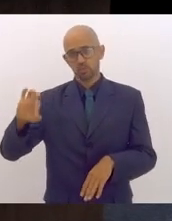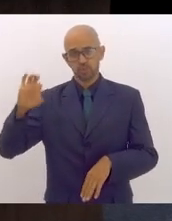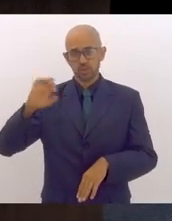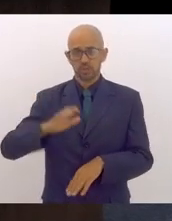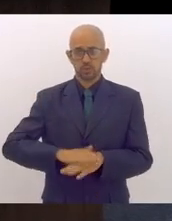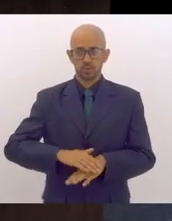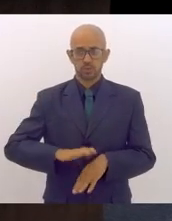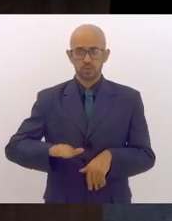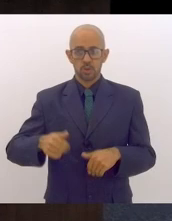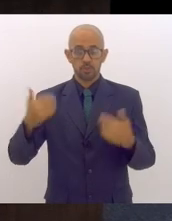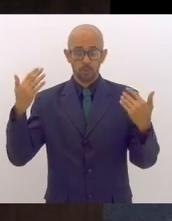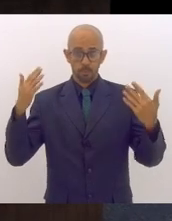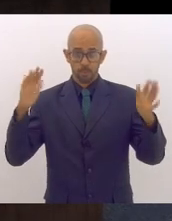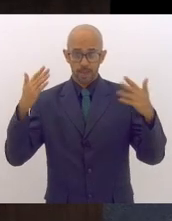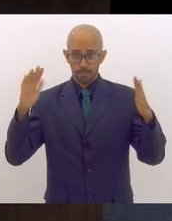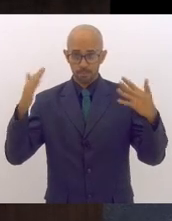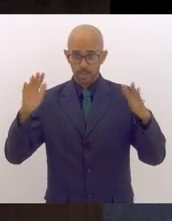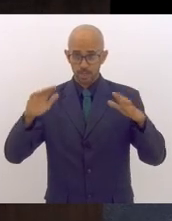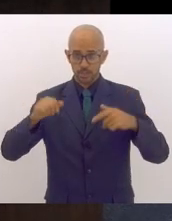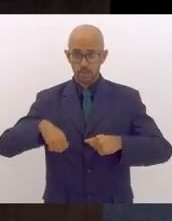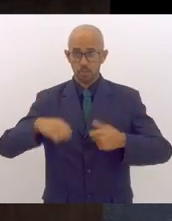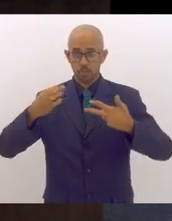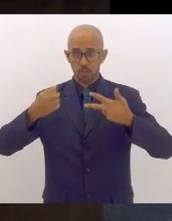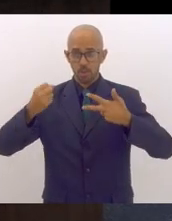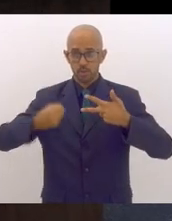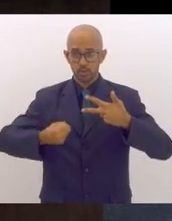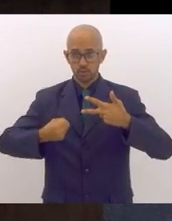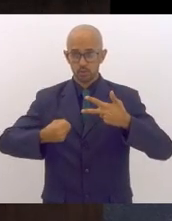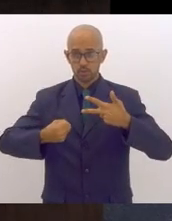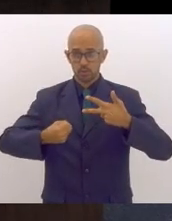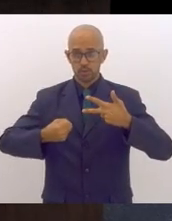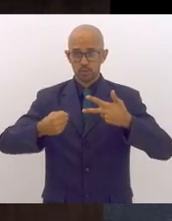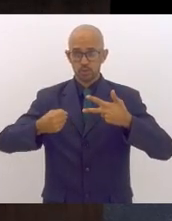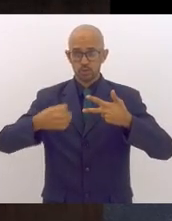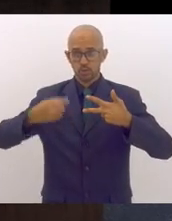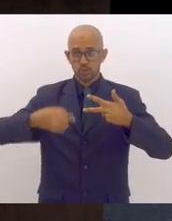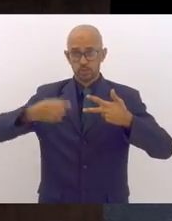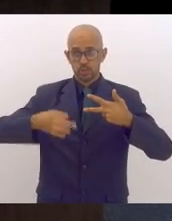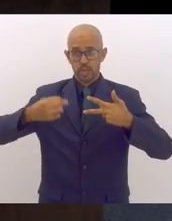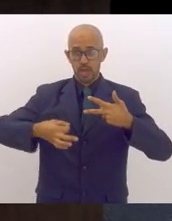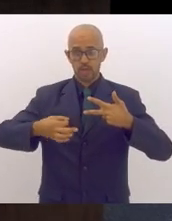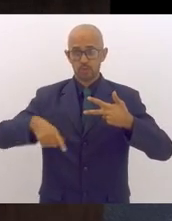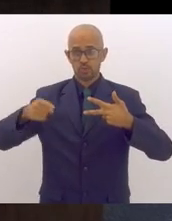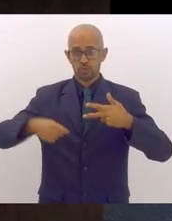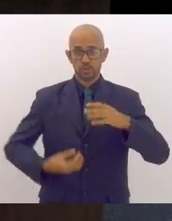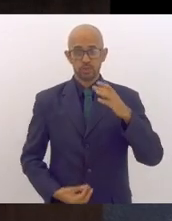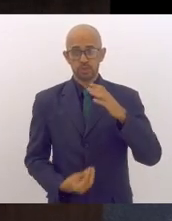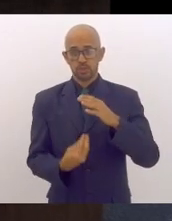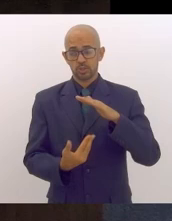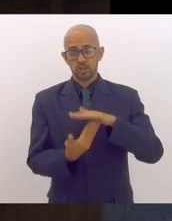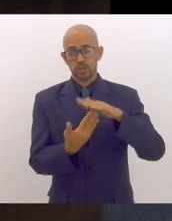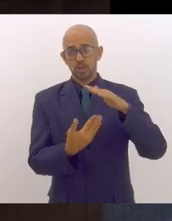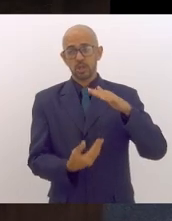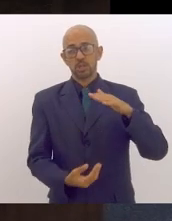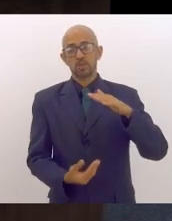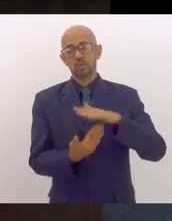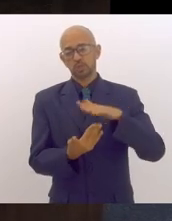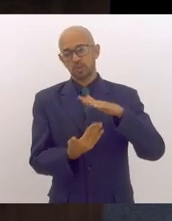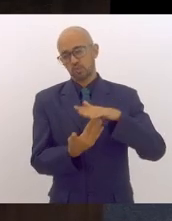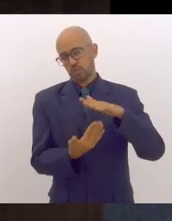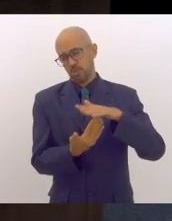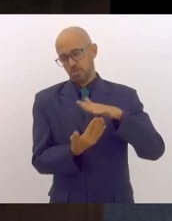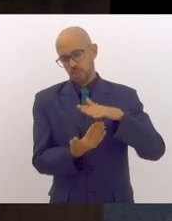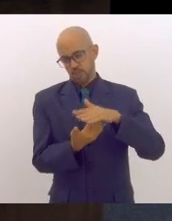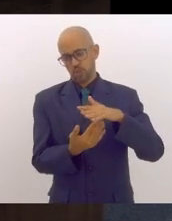residentes. E eu parabenizo o Poder Judiciário por estabelecer um processo de residência jurídica, que eu acho que é mais uma possibilidade de